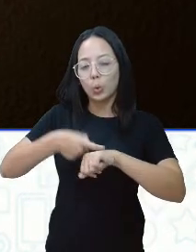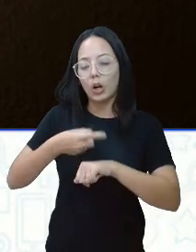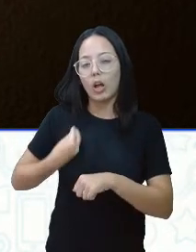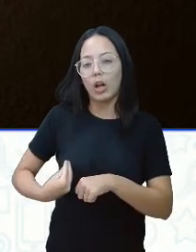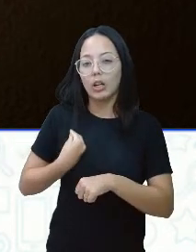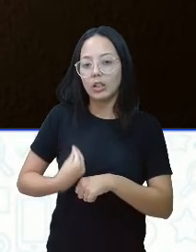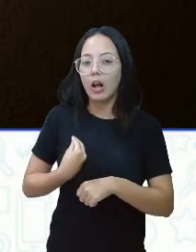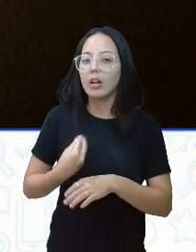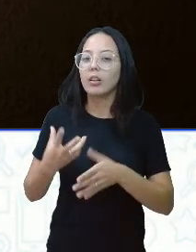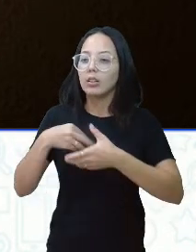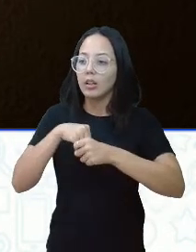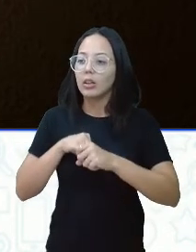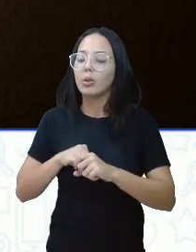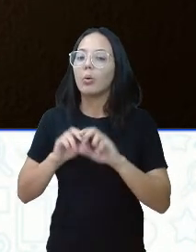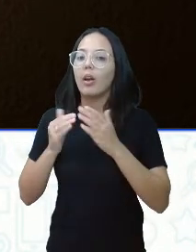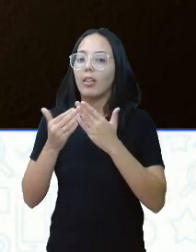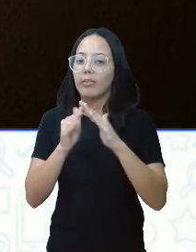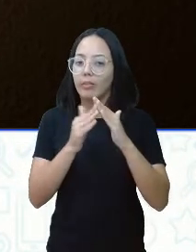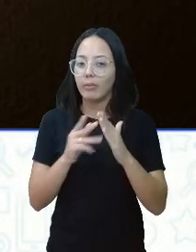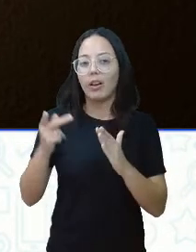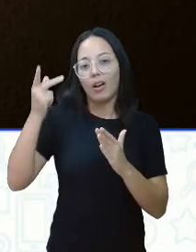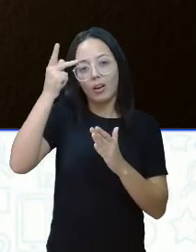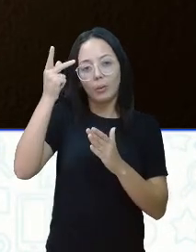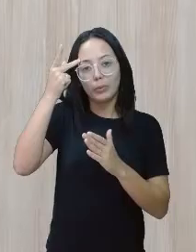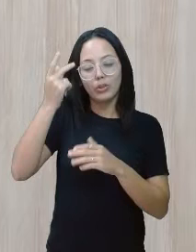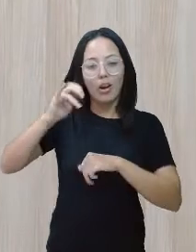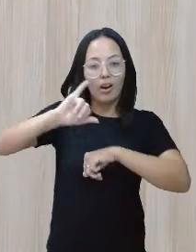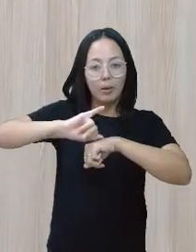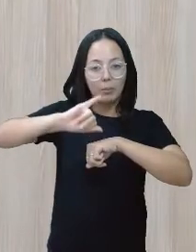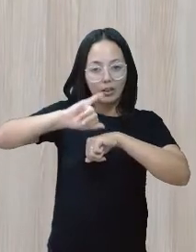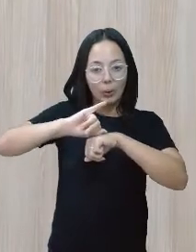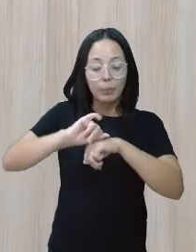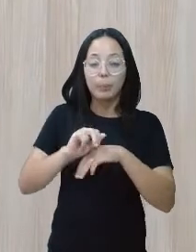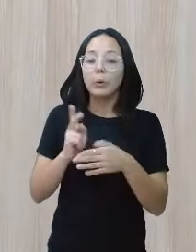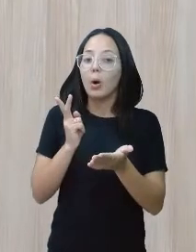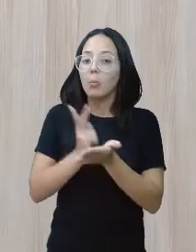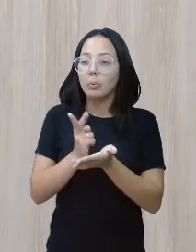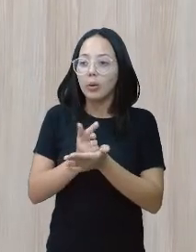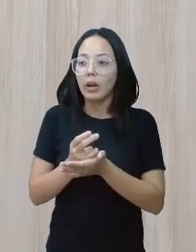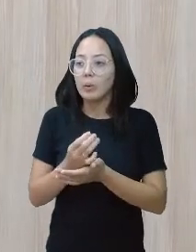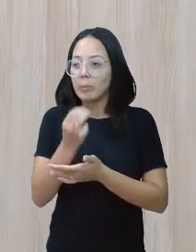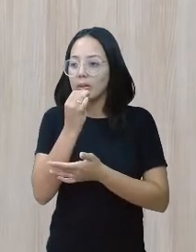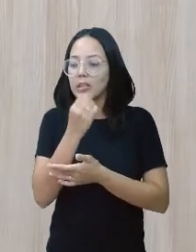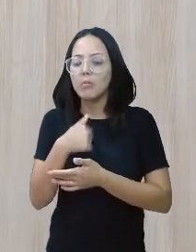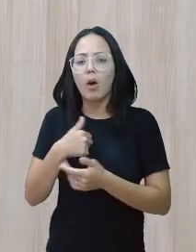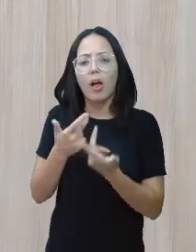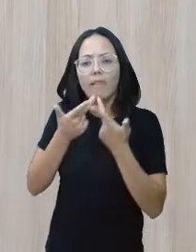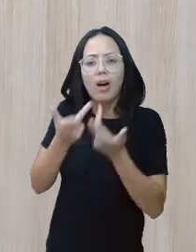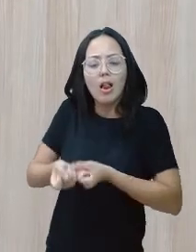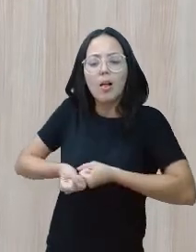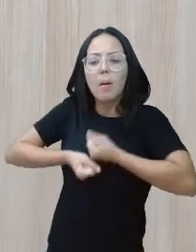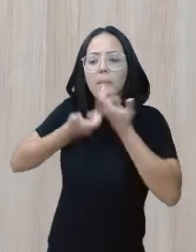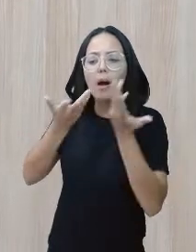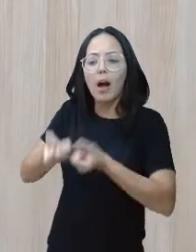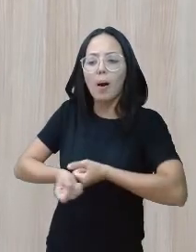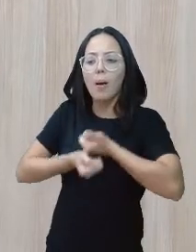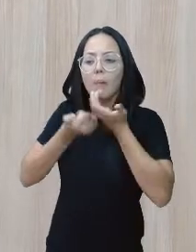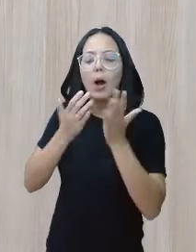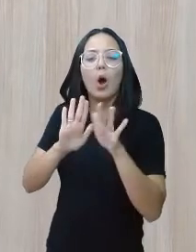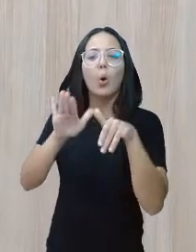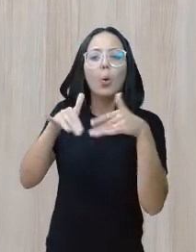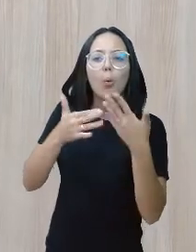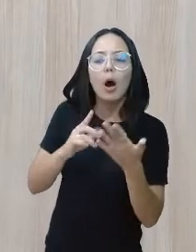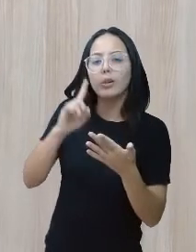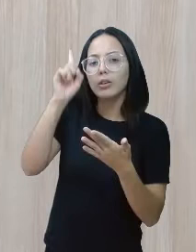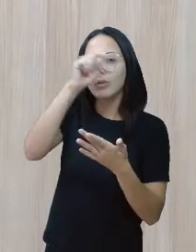na periferia da capital paulista. Então, ela vai meter o dedo na ferida mesmo e contar quais são as